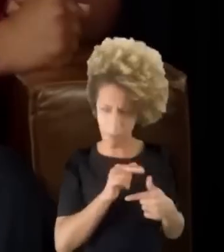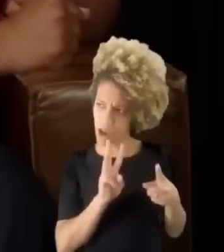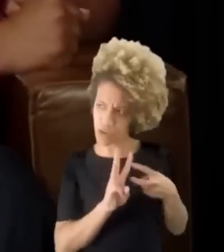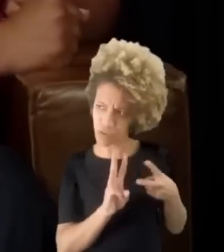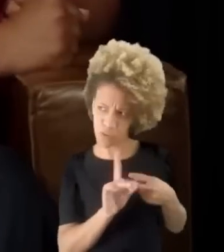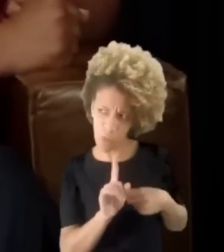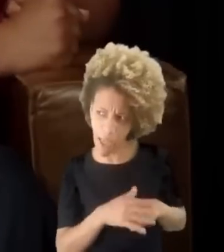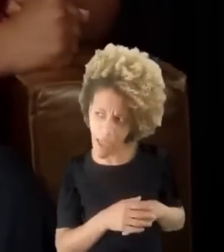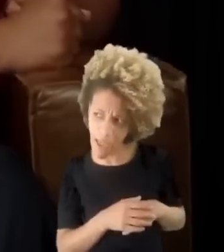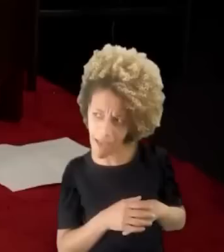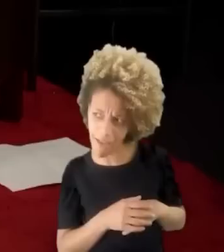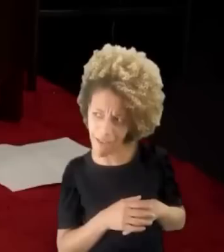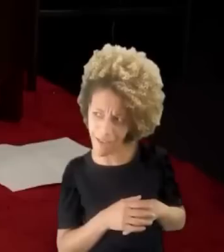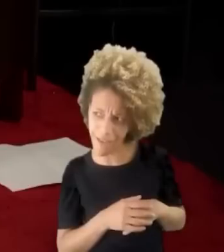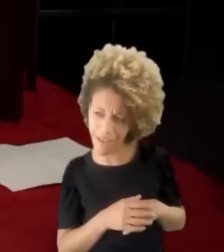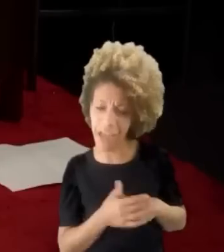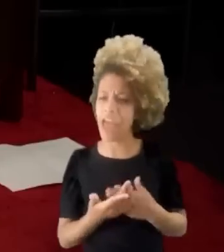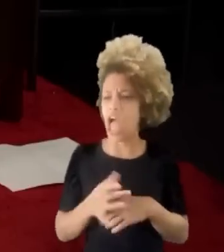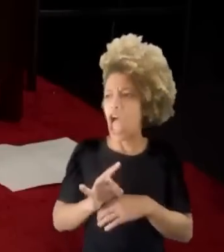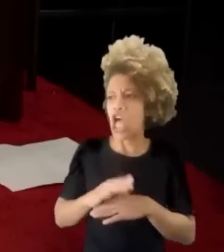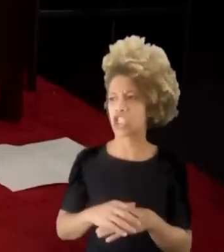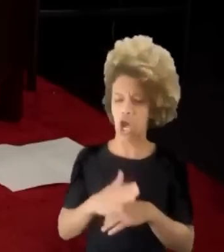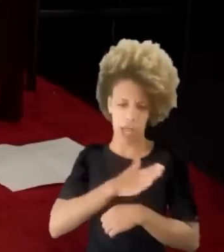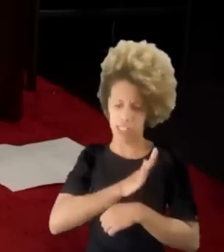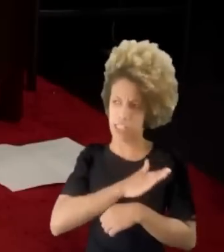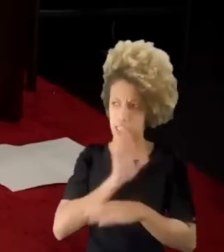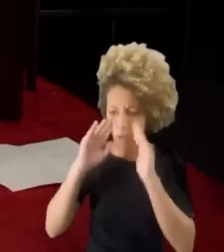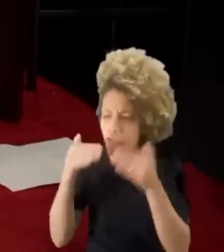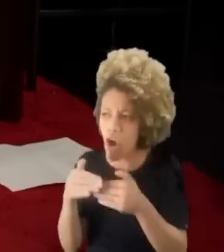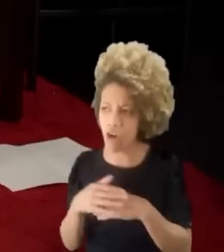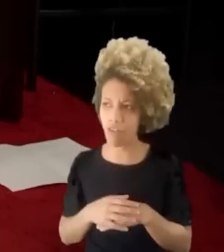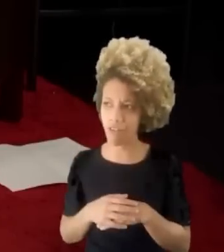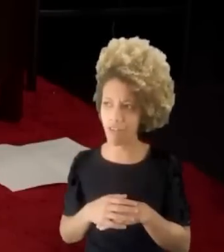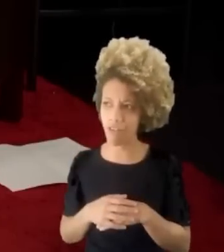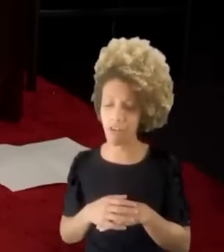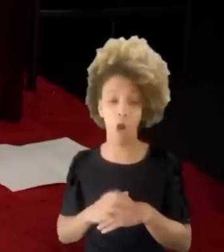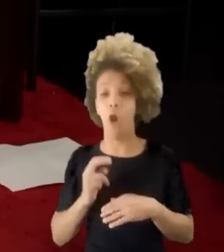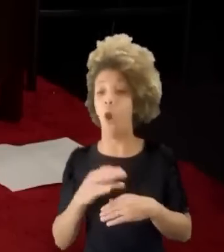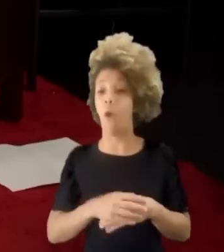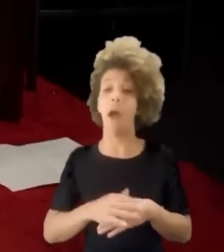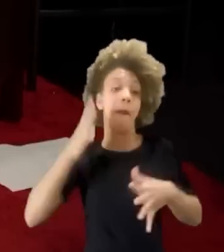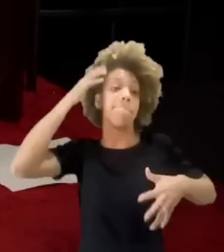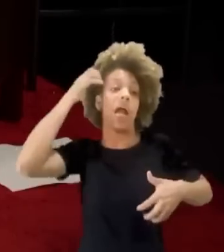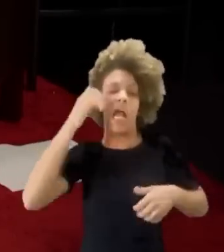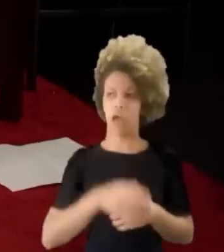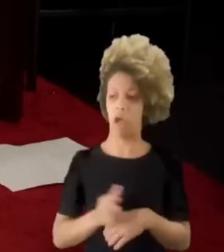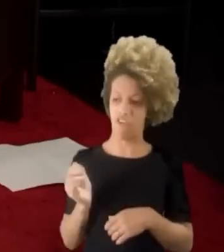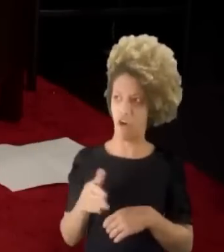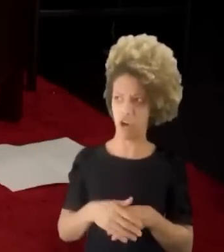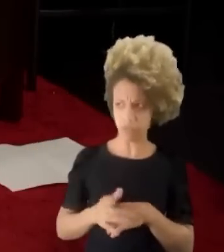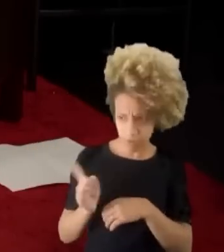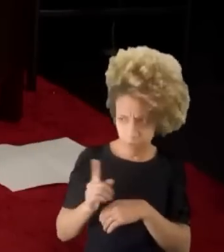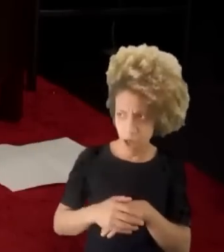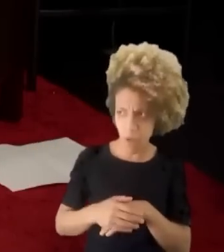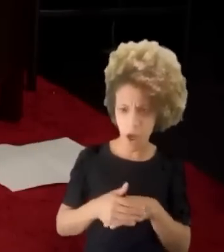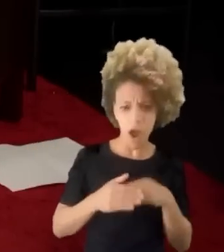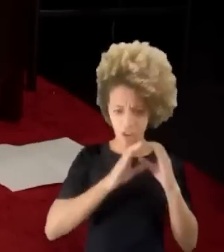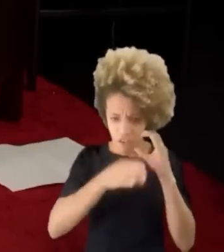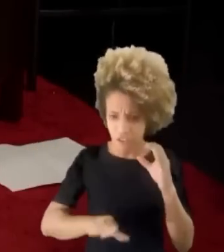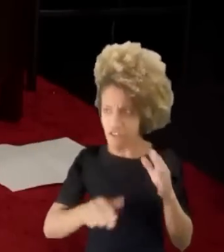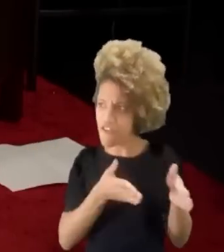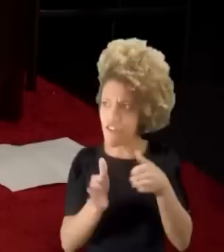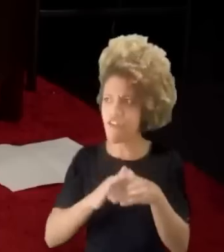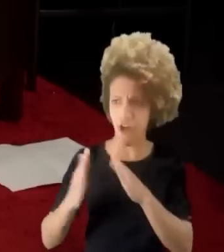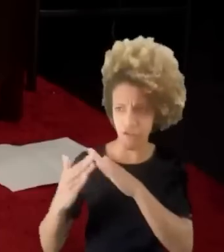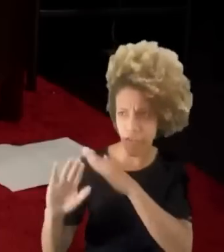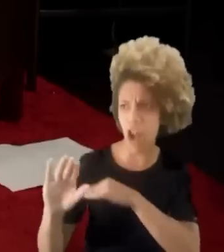não é assunto de indígena assuntos de negro é só fala de racismo aí ó o cara chamou você de macaco é hein não mano esgota céu